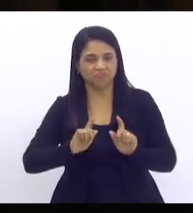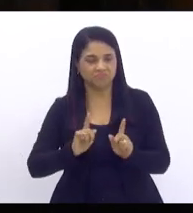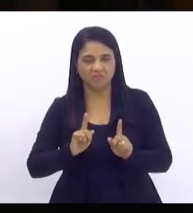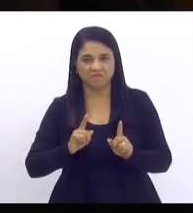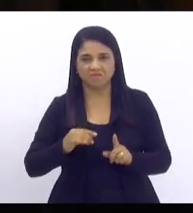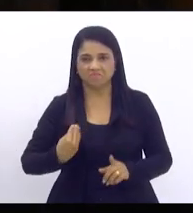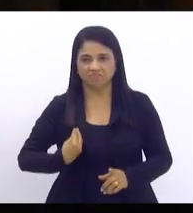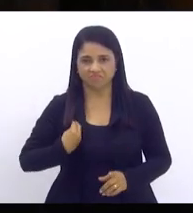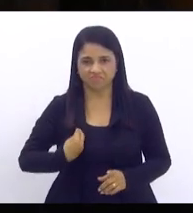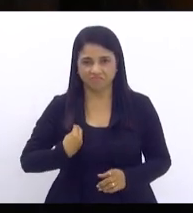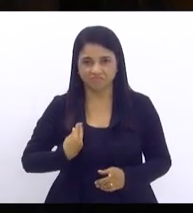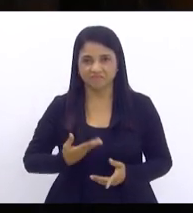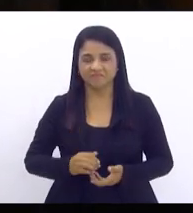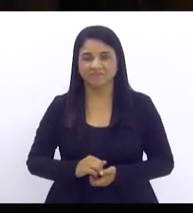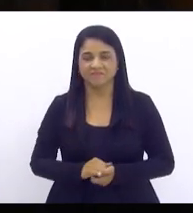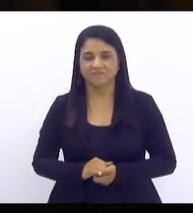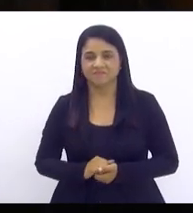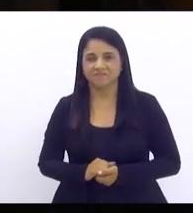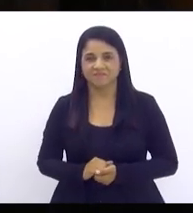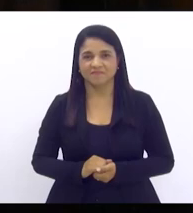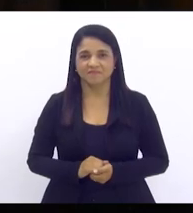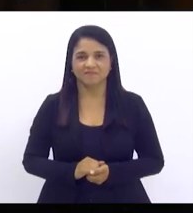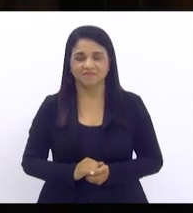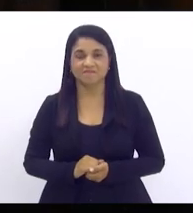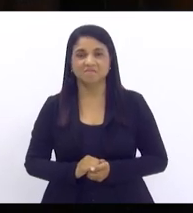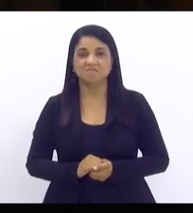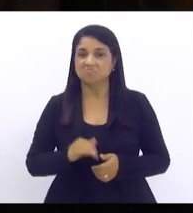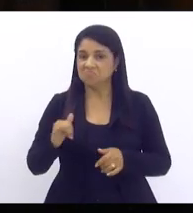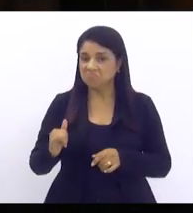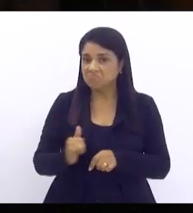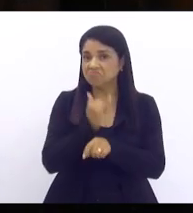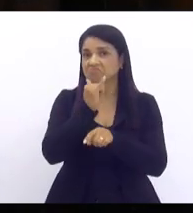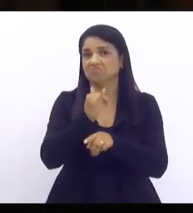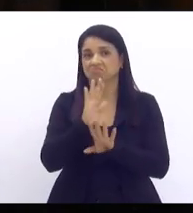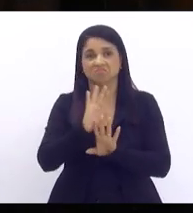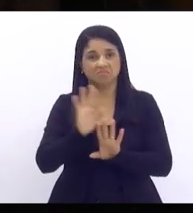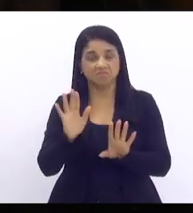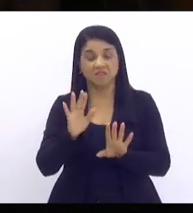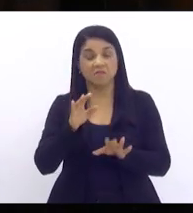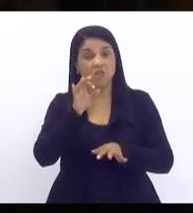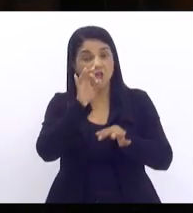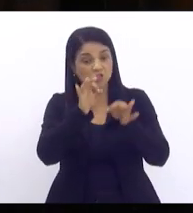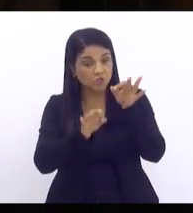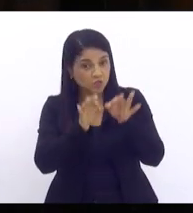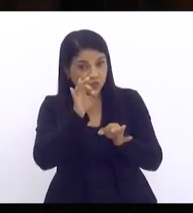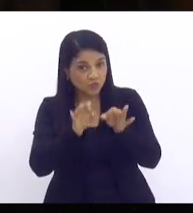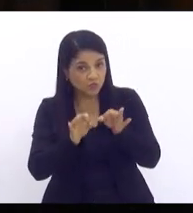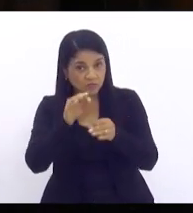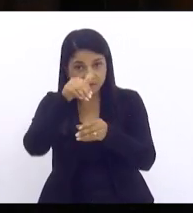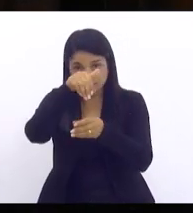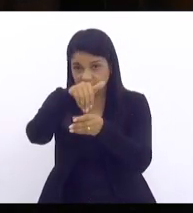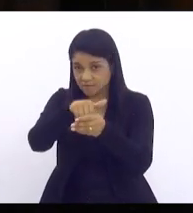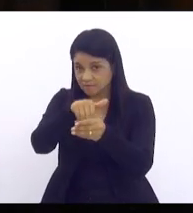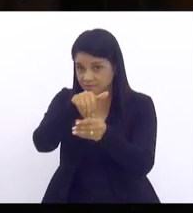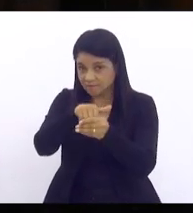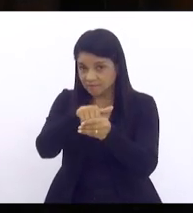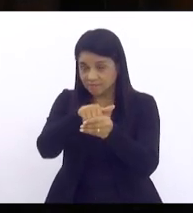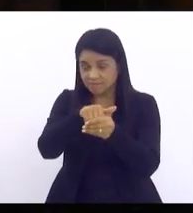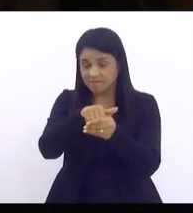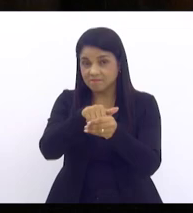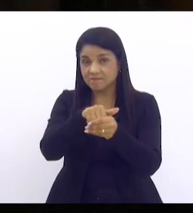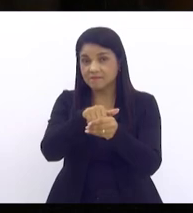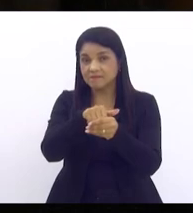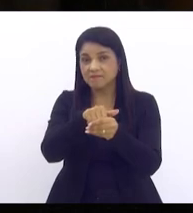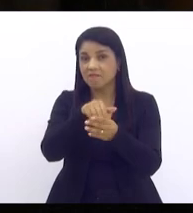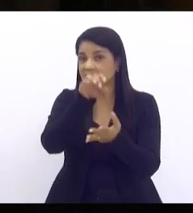Engana-se duplamente. Engana-se porque a justiça eleitoral é a